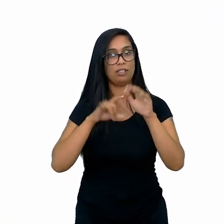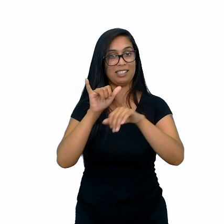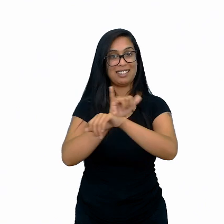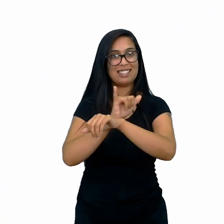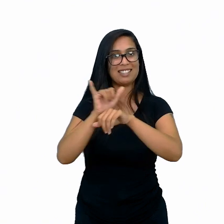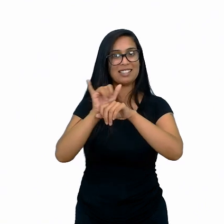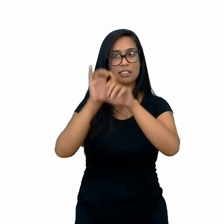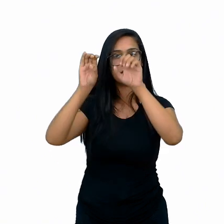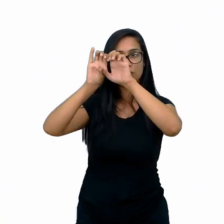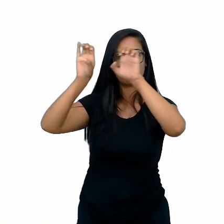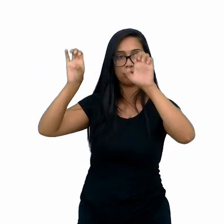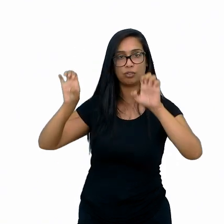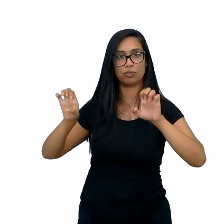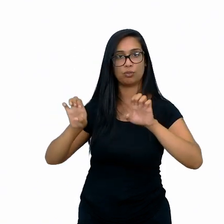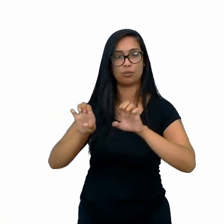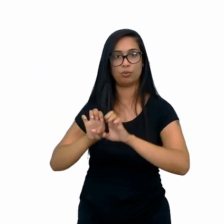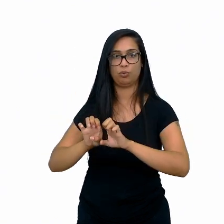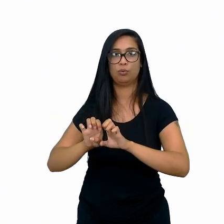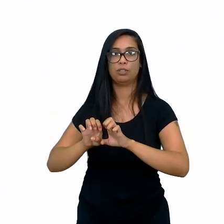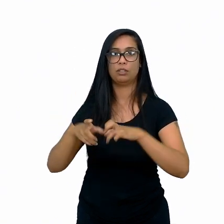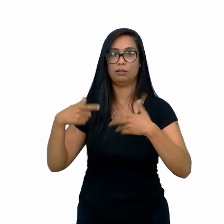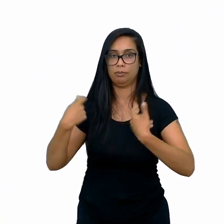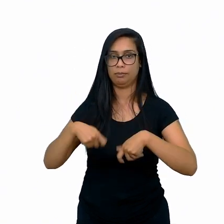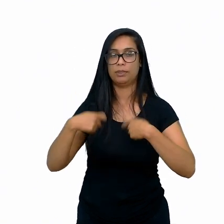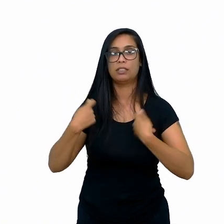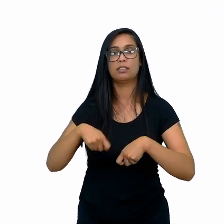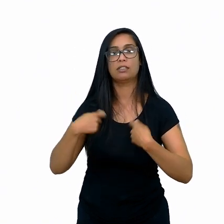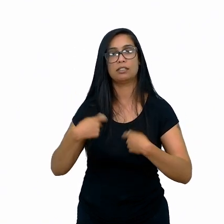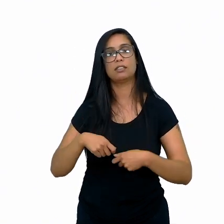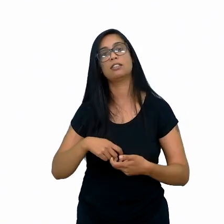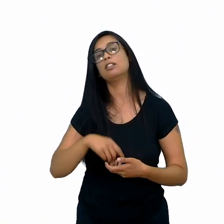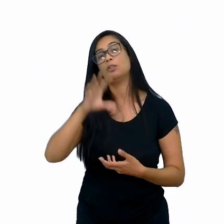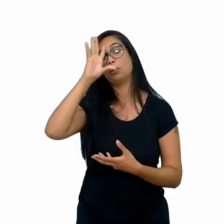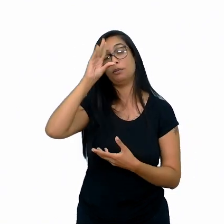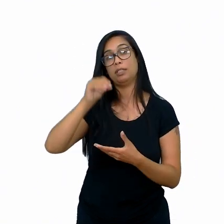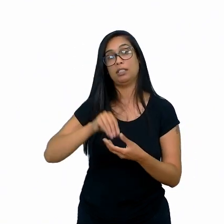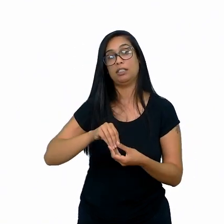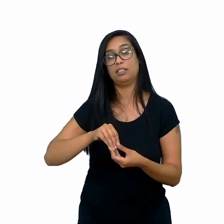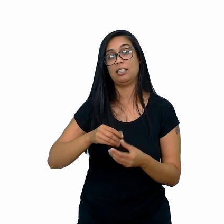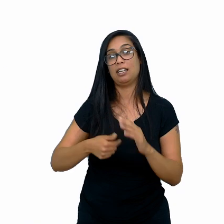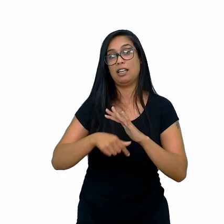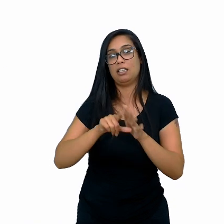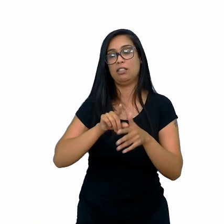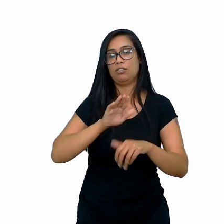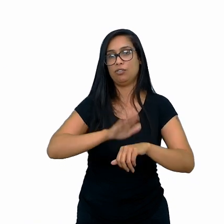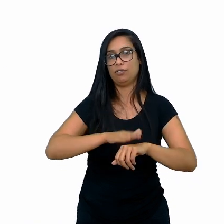necessidade da coerência e dos elementos coesivos.